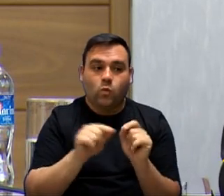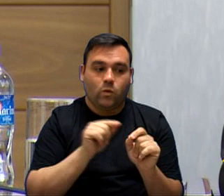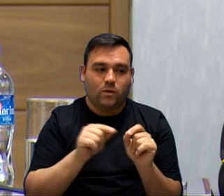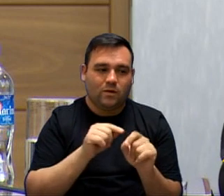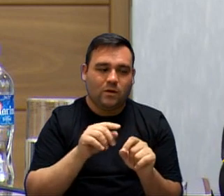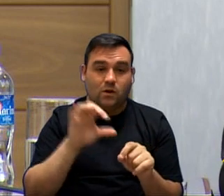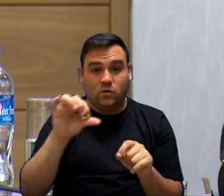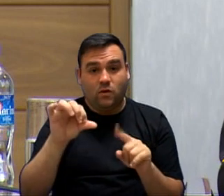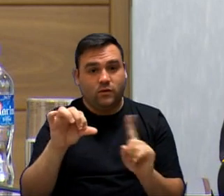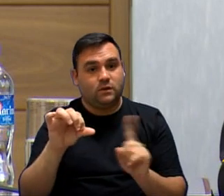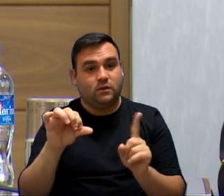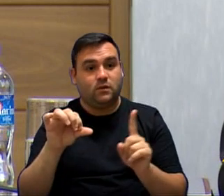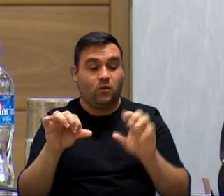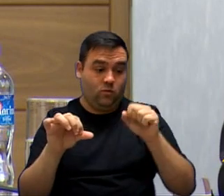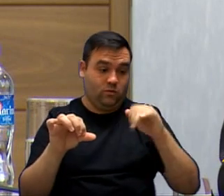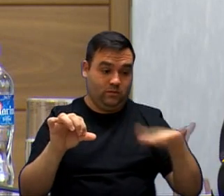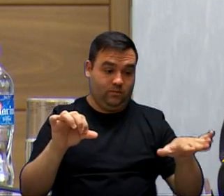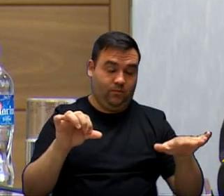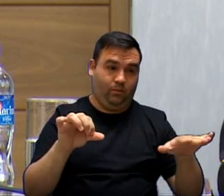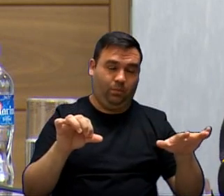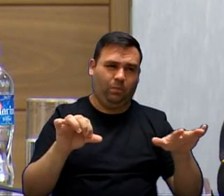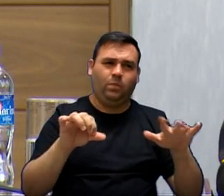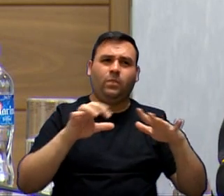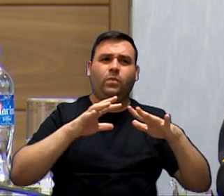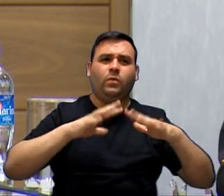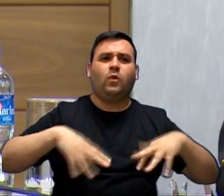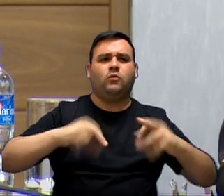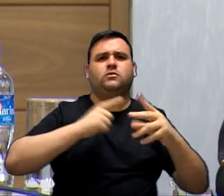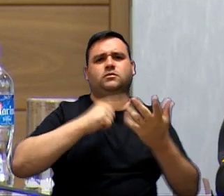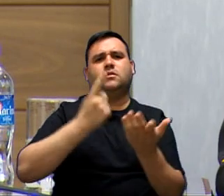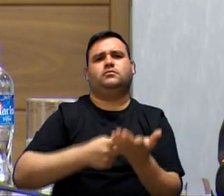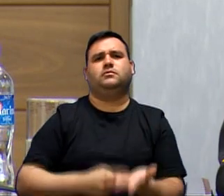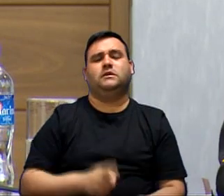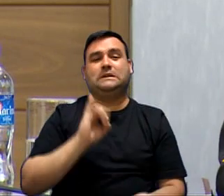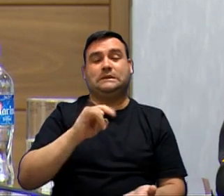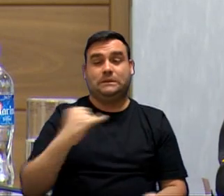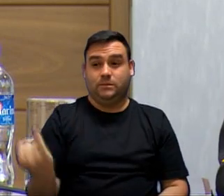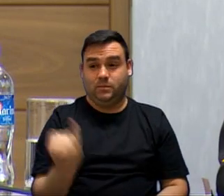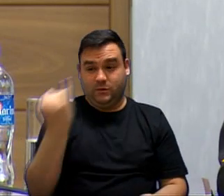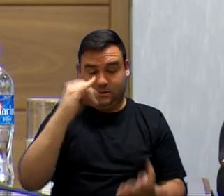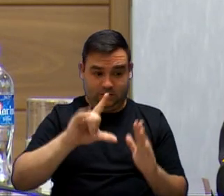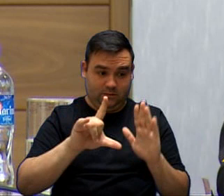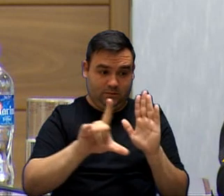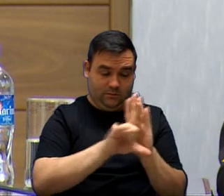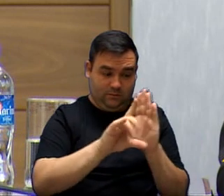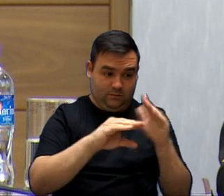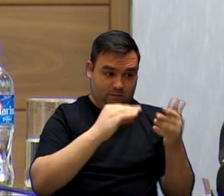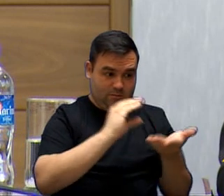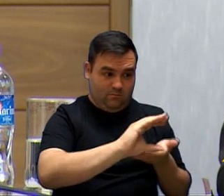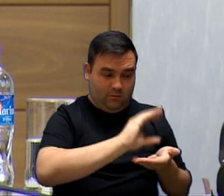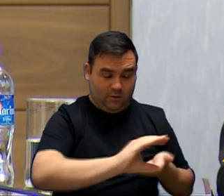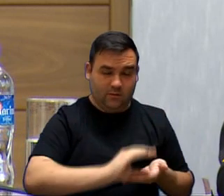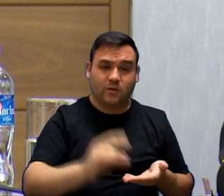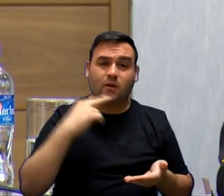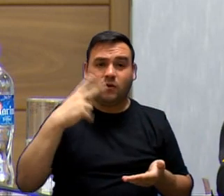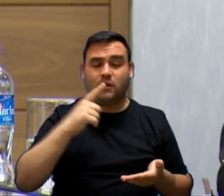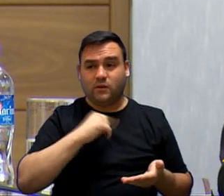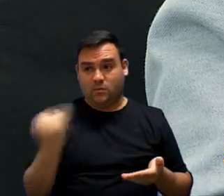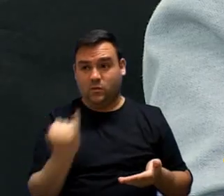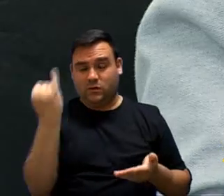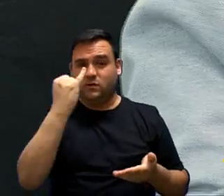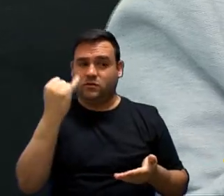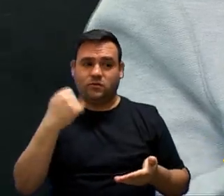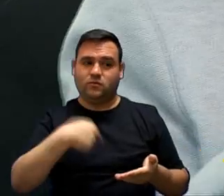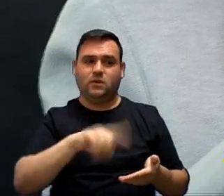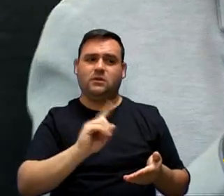das 9, vamos fazer às 8h30? Presidente, todos nós temos agenda. Se for importantes as emendas para a vereadora, ela vem. Se não for, ela vai